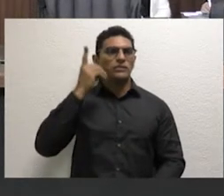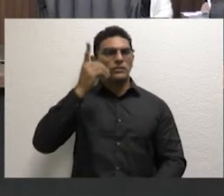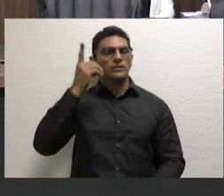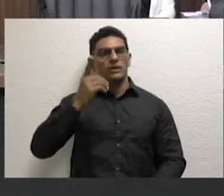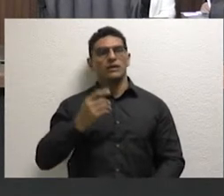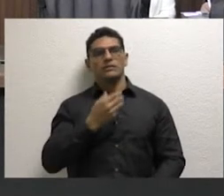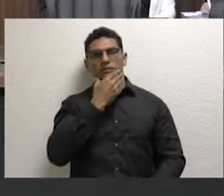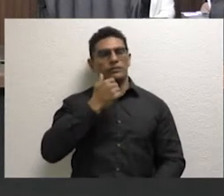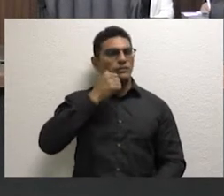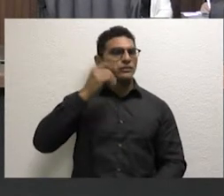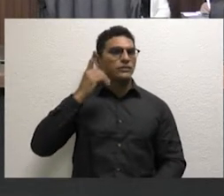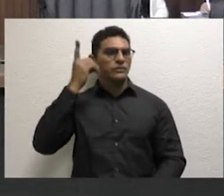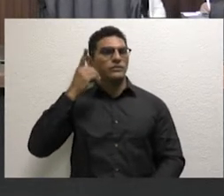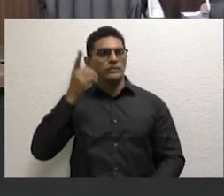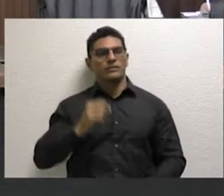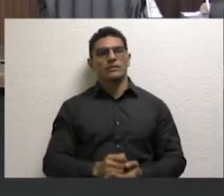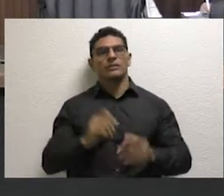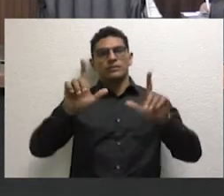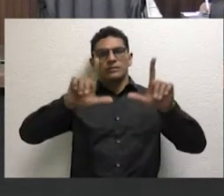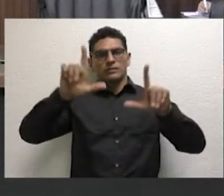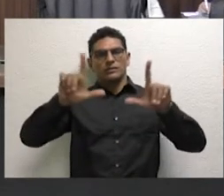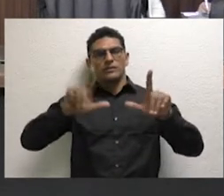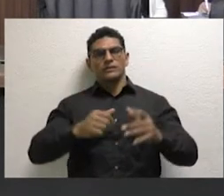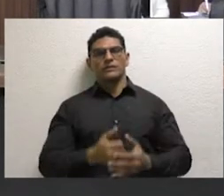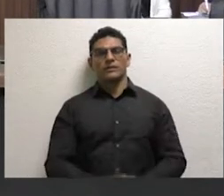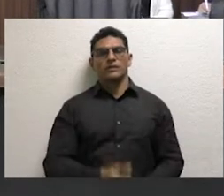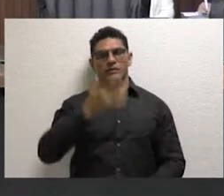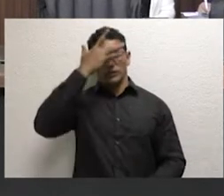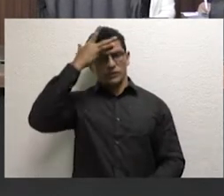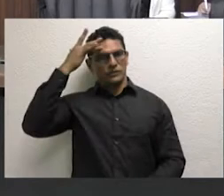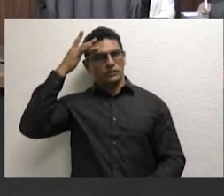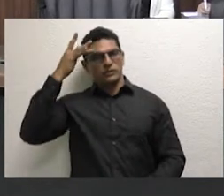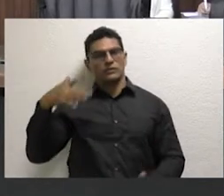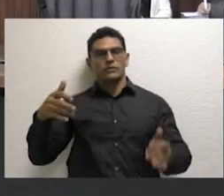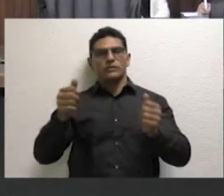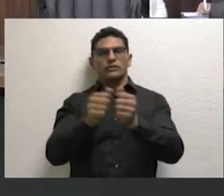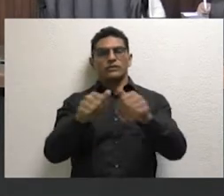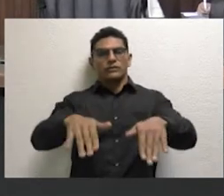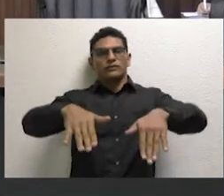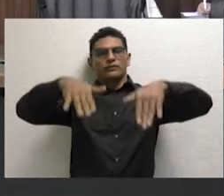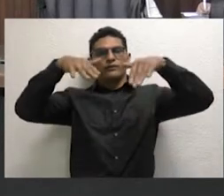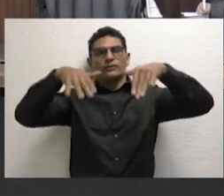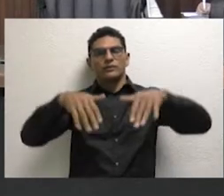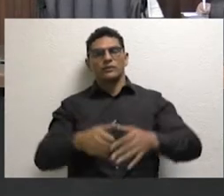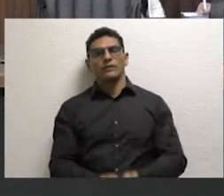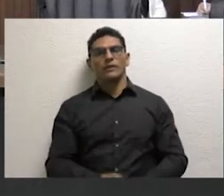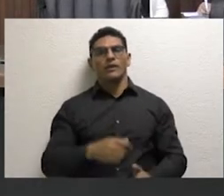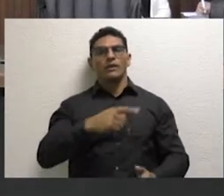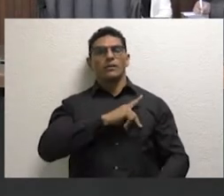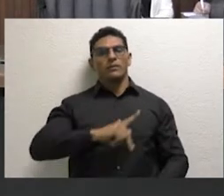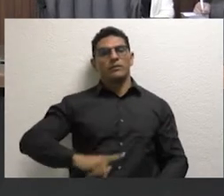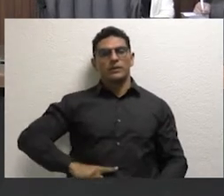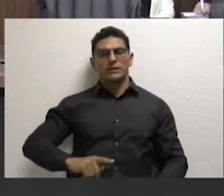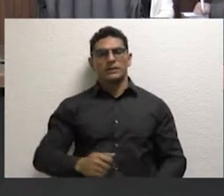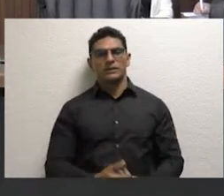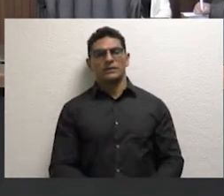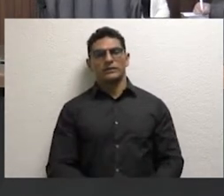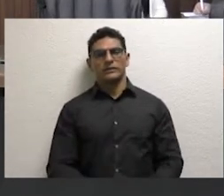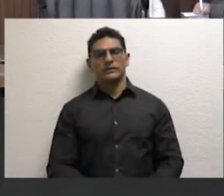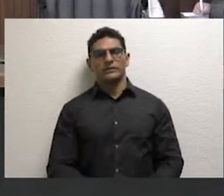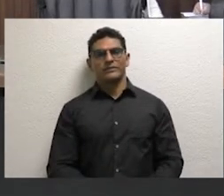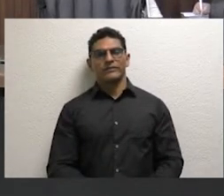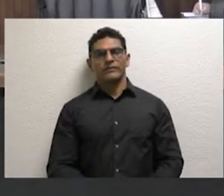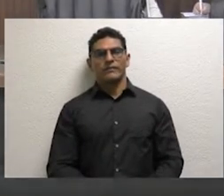deputada, imprensa, pessoas que nos acompanham aqui da nossa galeria. Senhor presidente, eu vou usar o meu pequeno